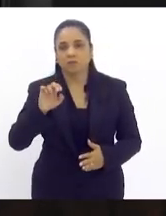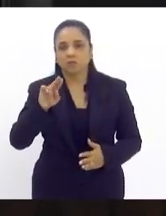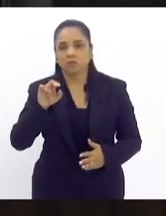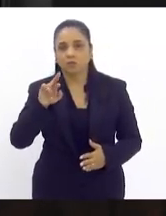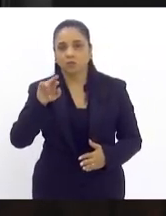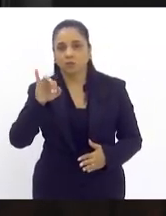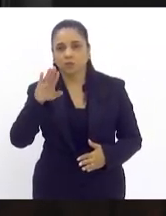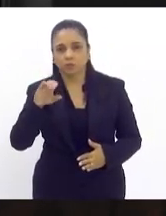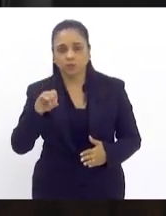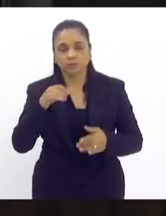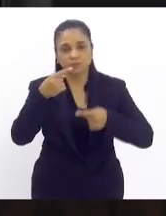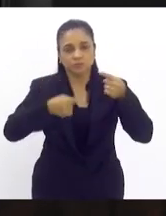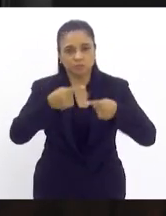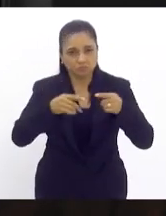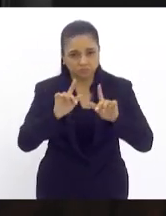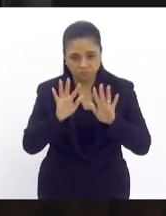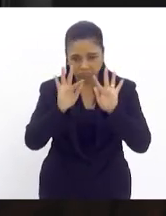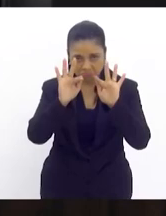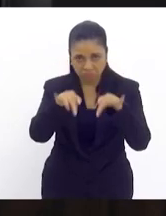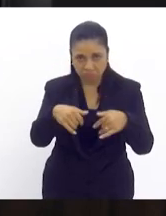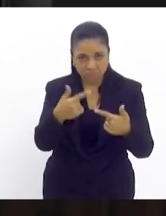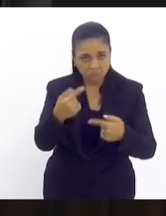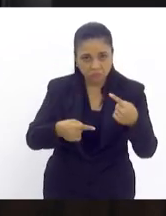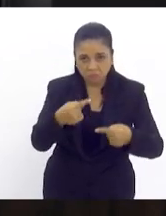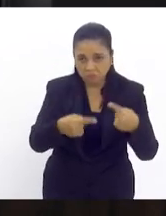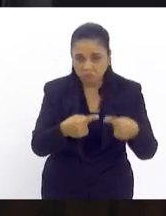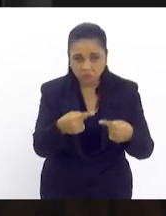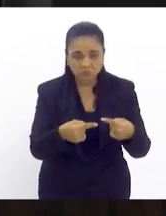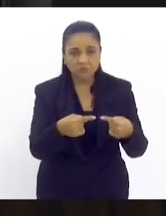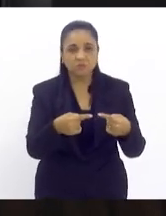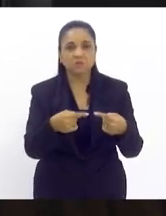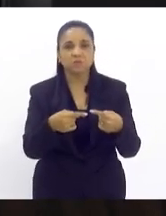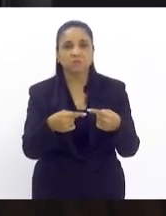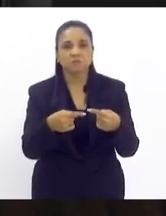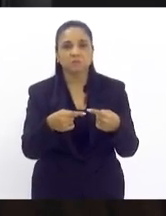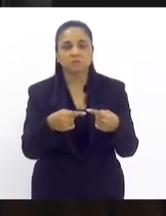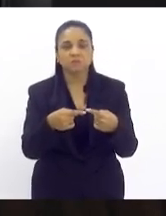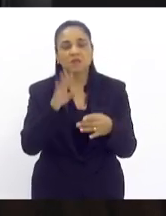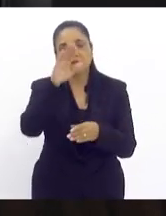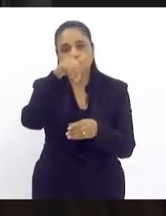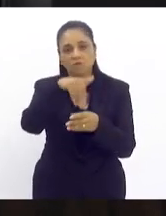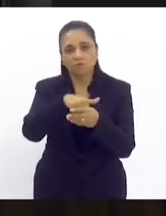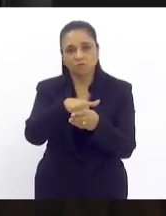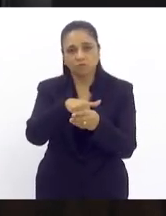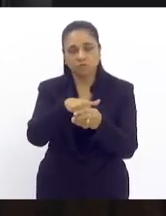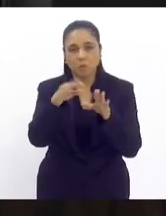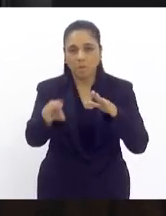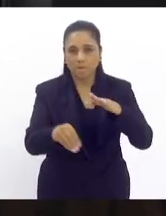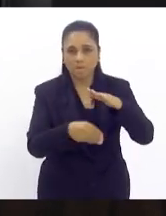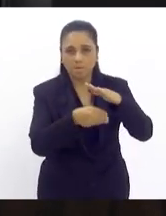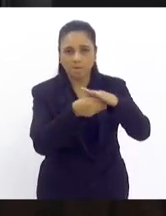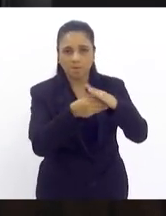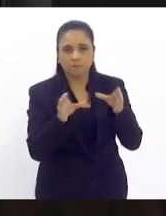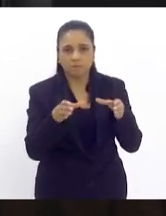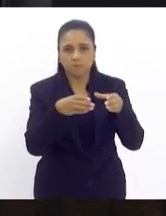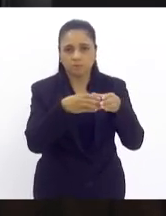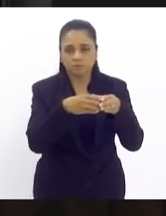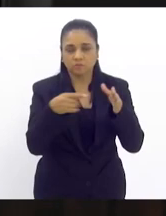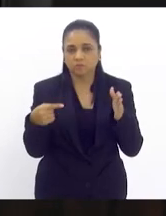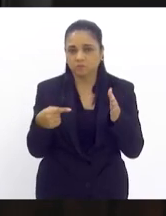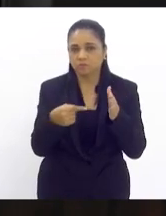Em discussão. Não havendo quem queira discutir, encerrada a discussão. Em votação, parecer da Comissão de